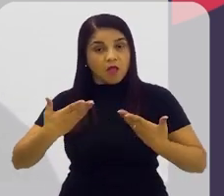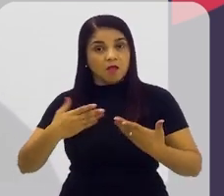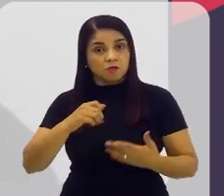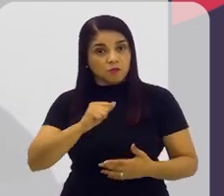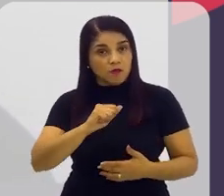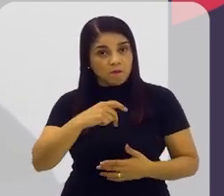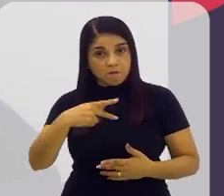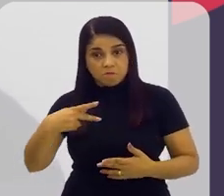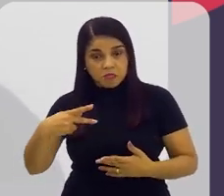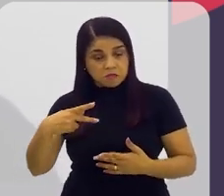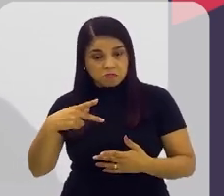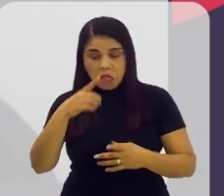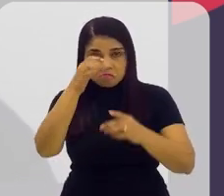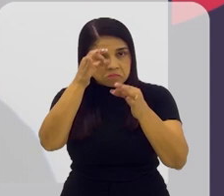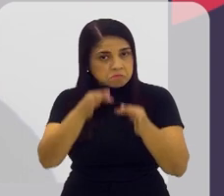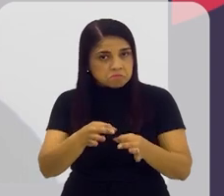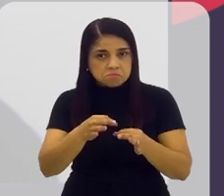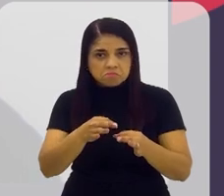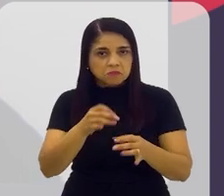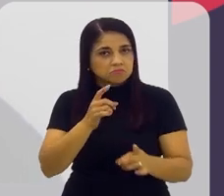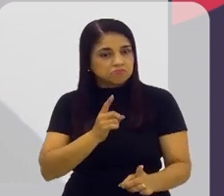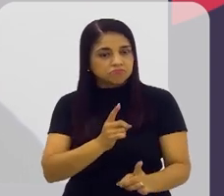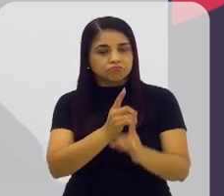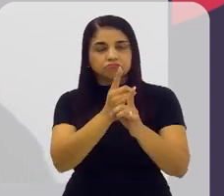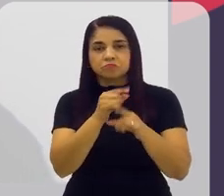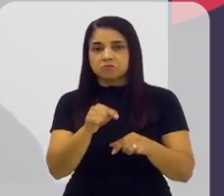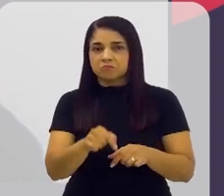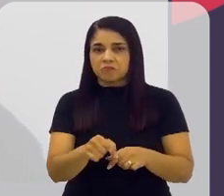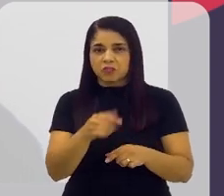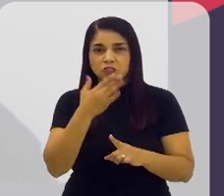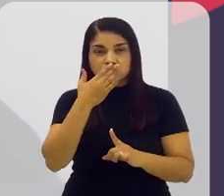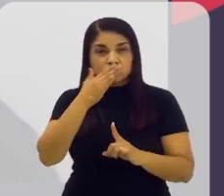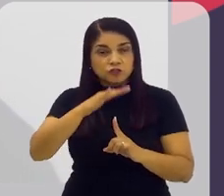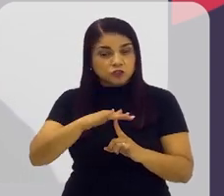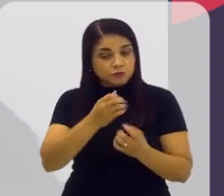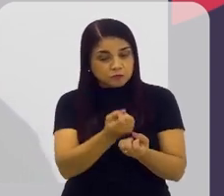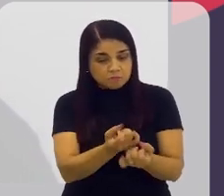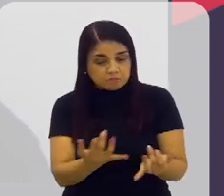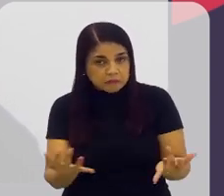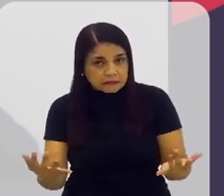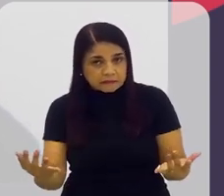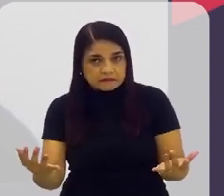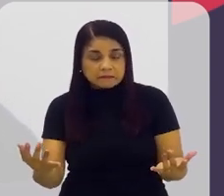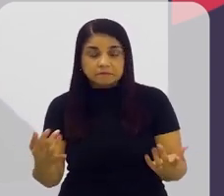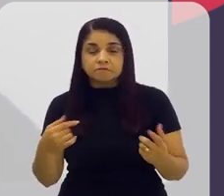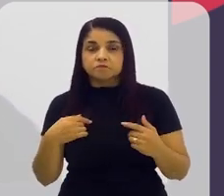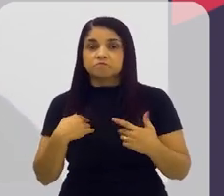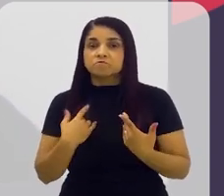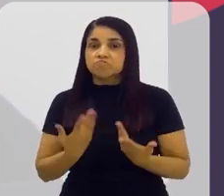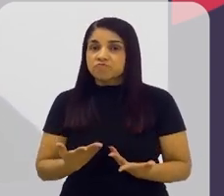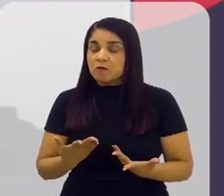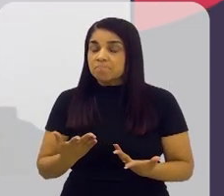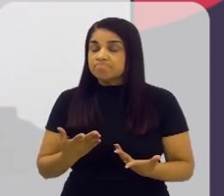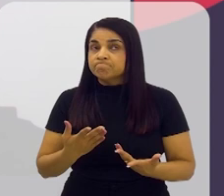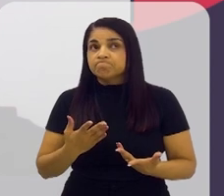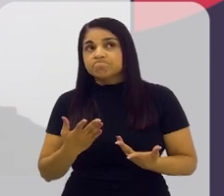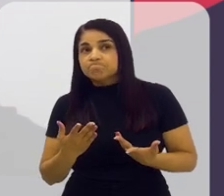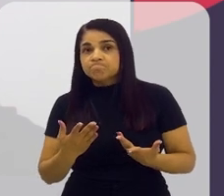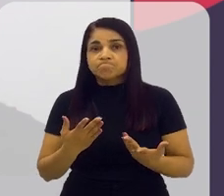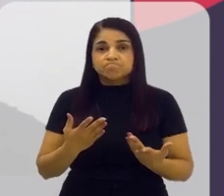surpreendentemente, o aplicativo ele também não foi assertivo em logo identificar essa espécie, essa planta. Então,